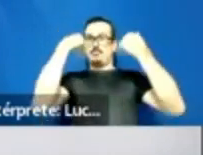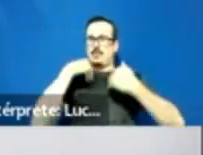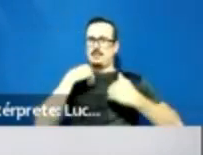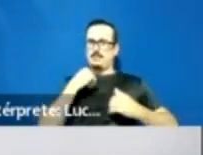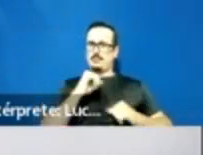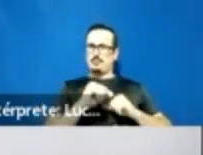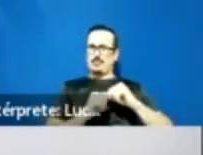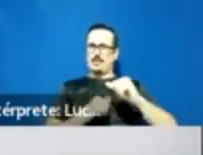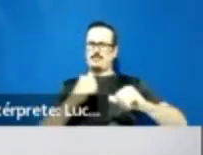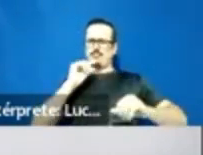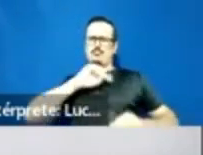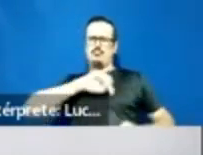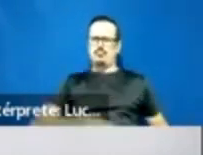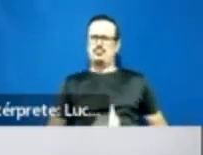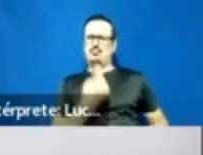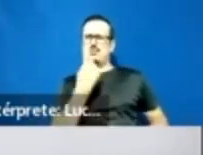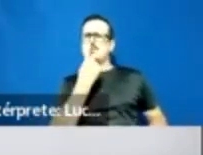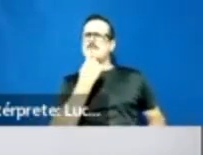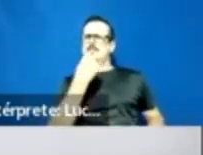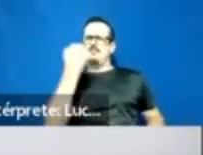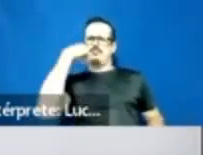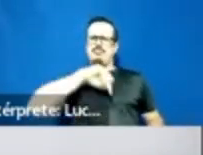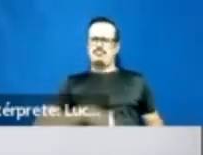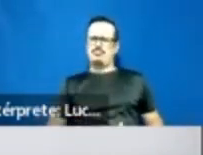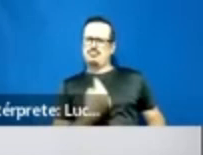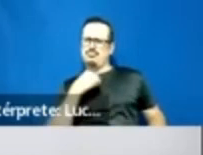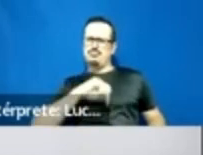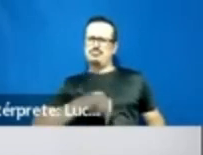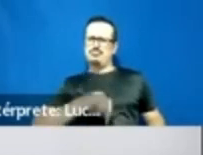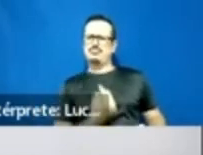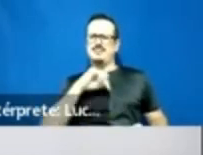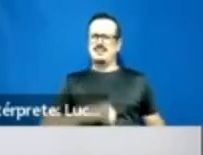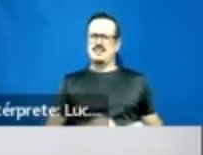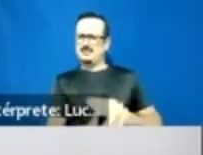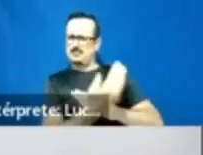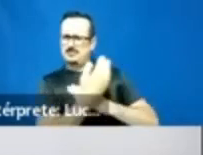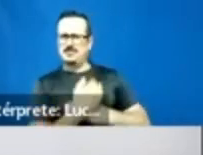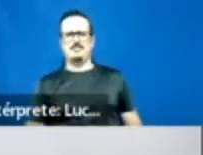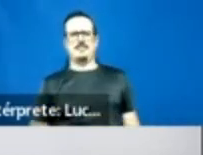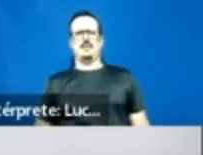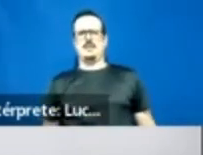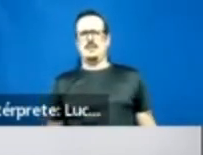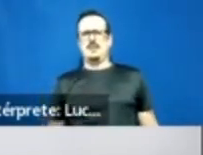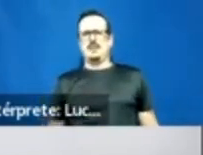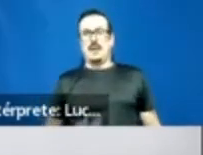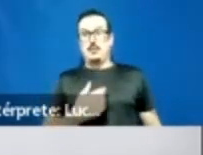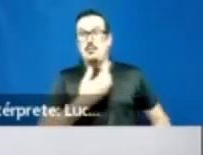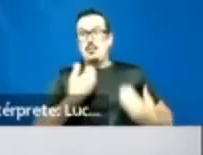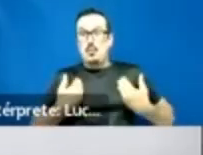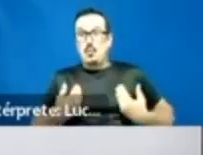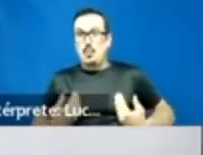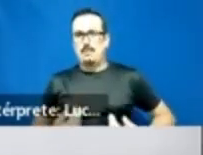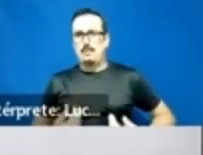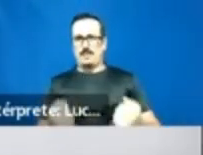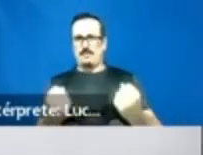a formação dos hidróxidos alcalinos que o Carlos mostrou. Aumento da resistência, do conteúdo e